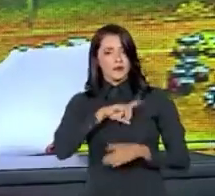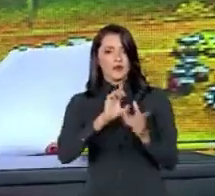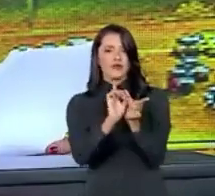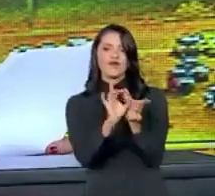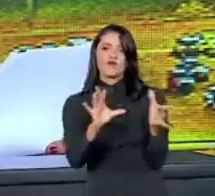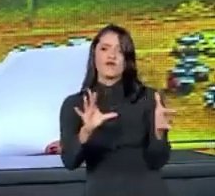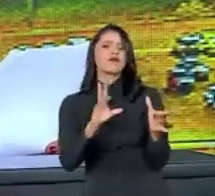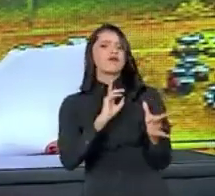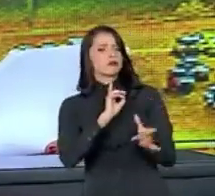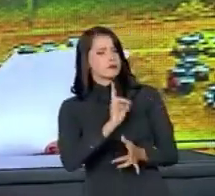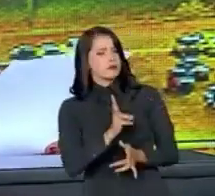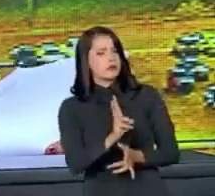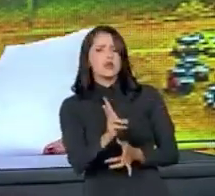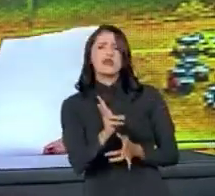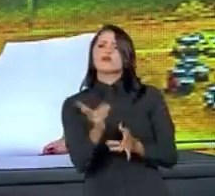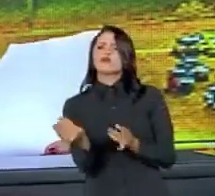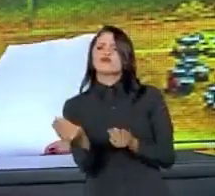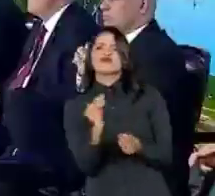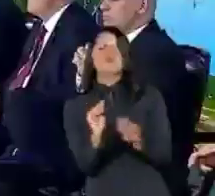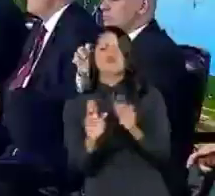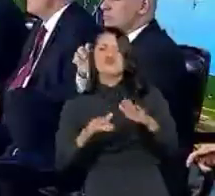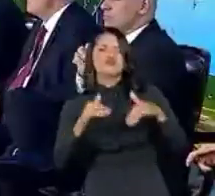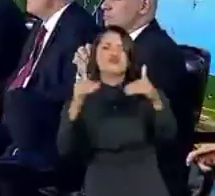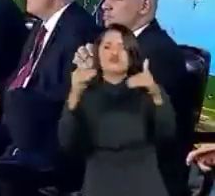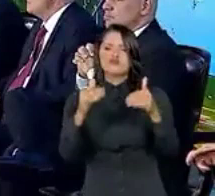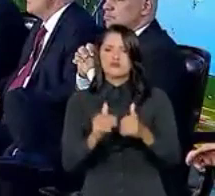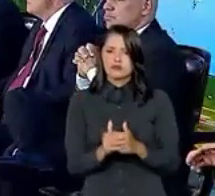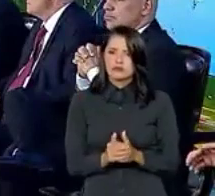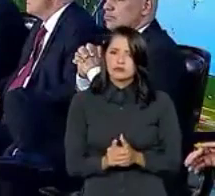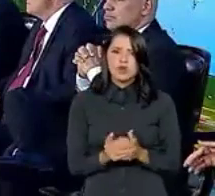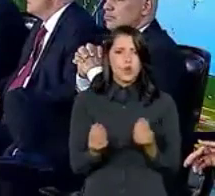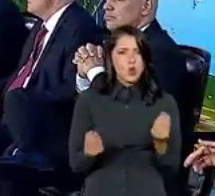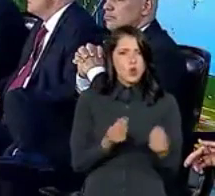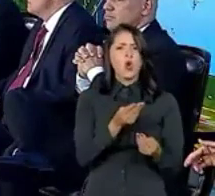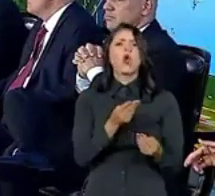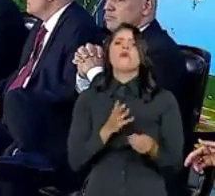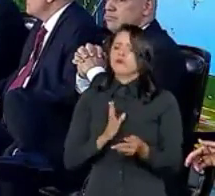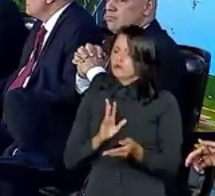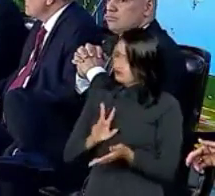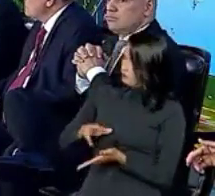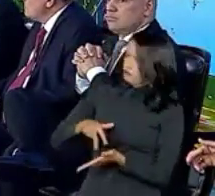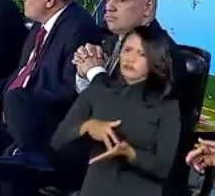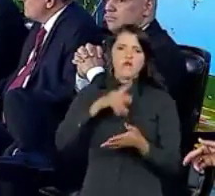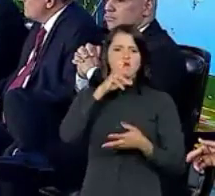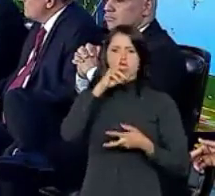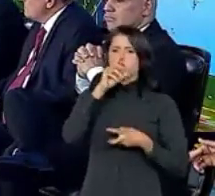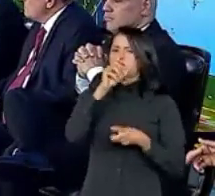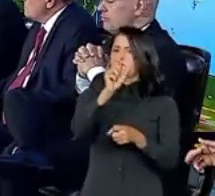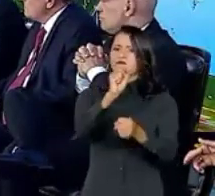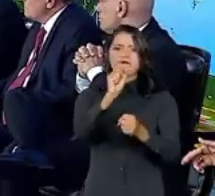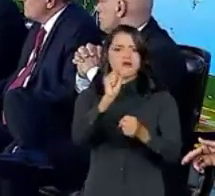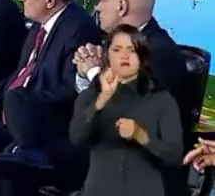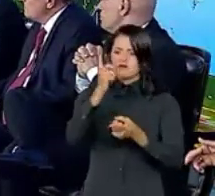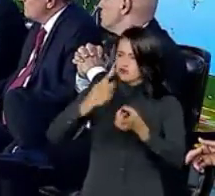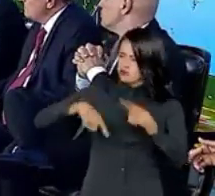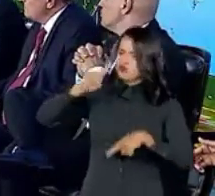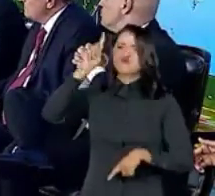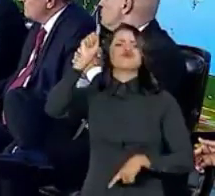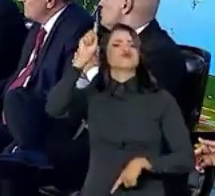constante processo de construção, saiu inabalada, fortalecida